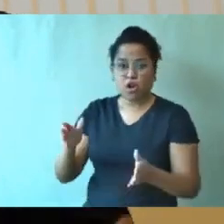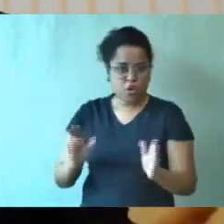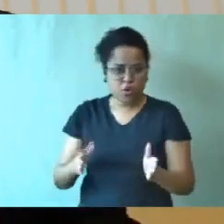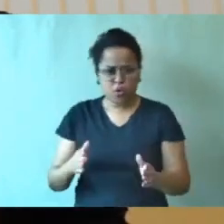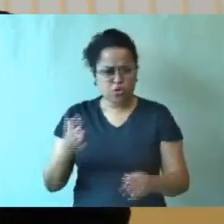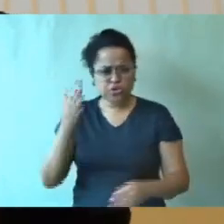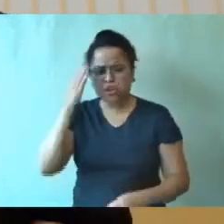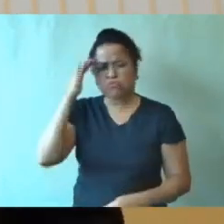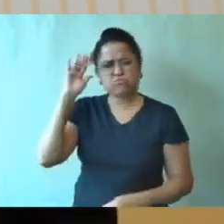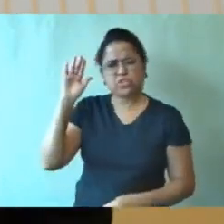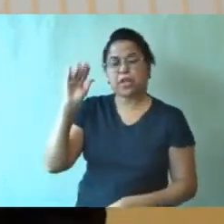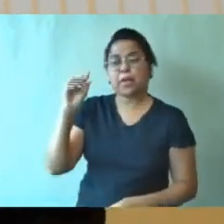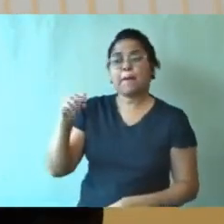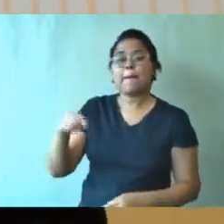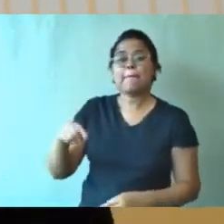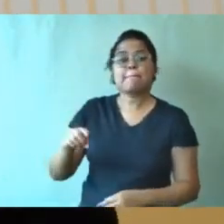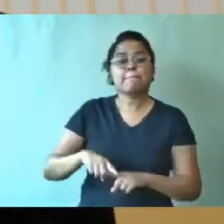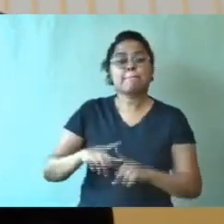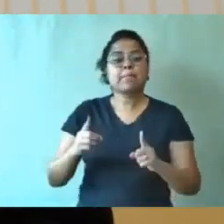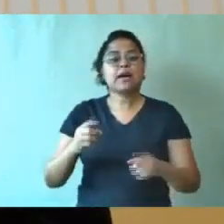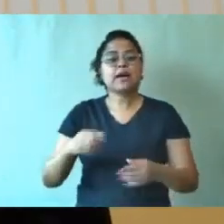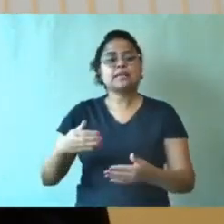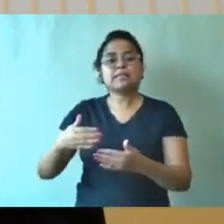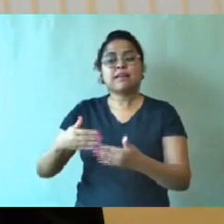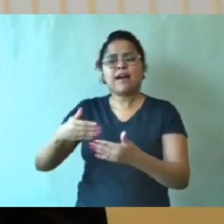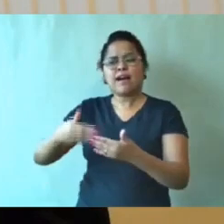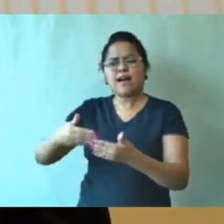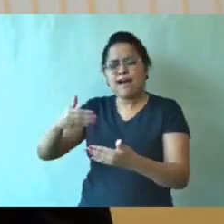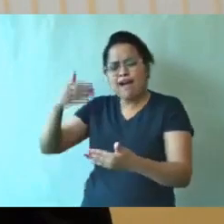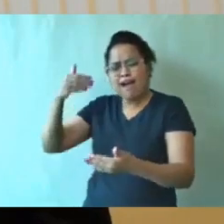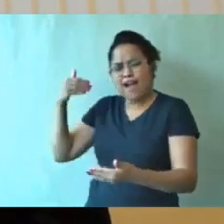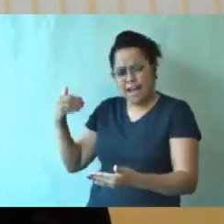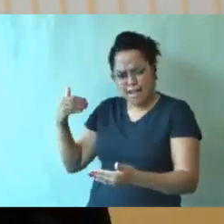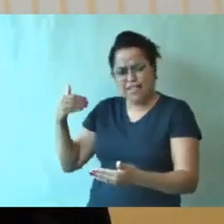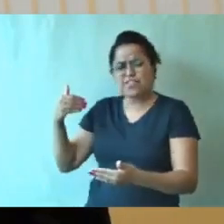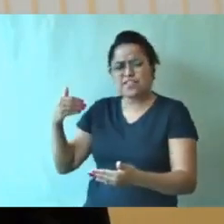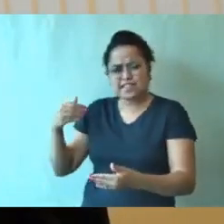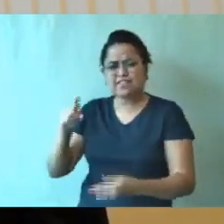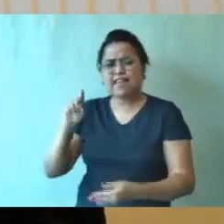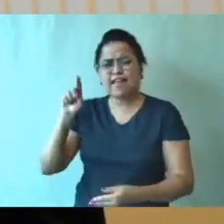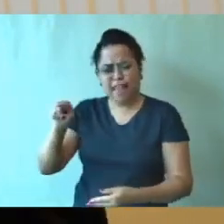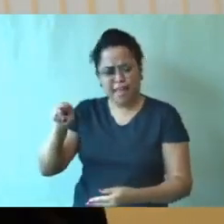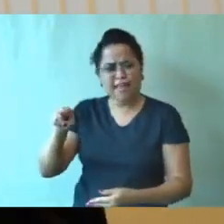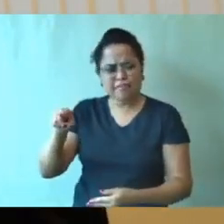mas na época ele era o diretor do grupo deles. Então, ele era uma pessoa totalmente conhecida.